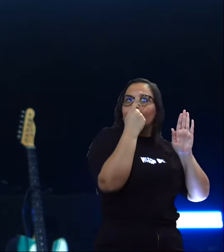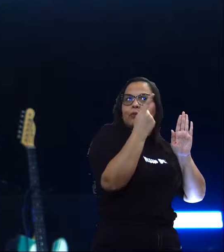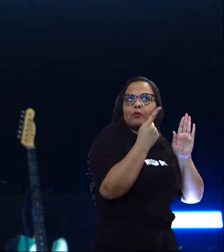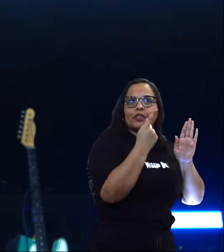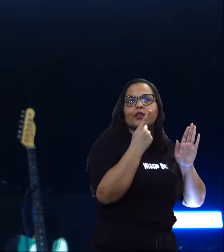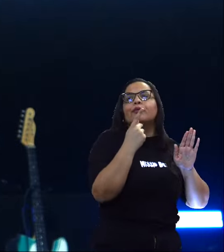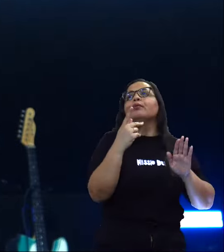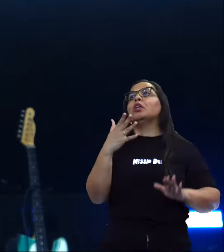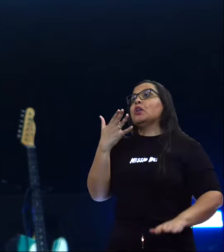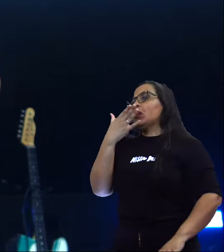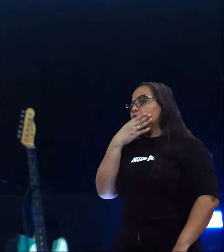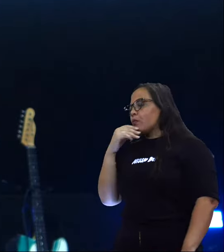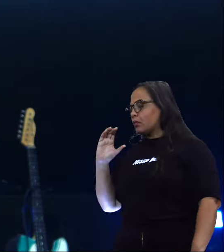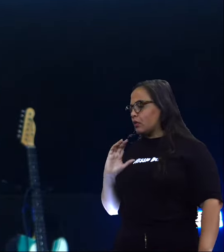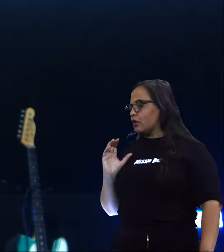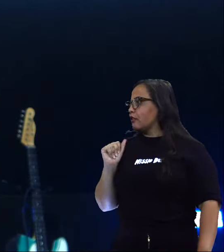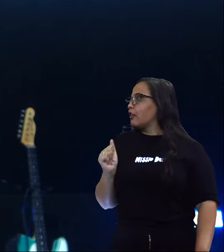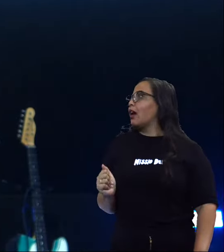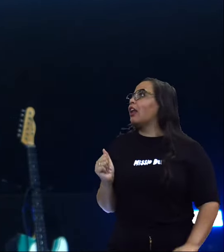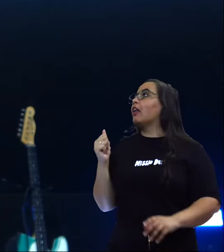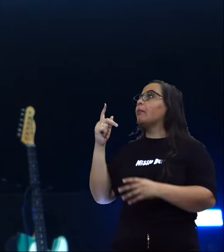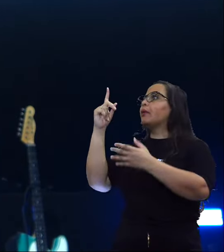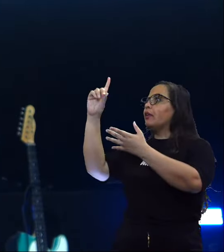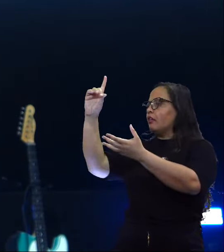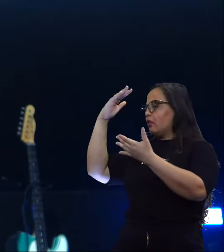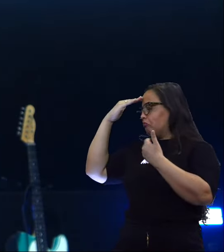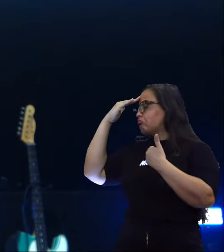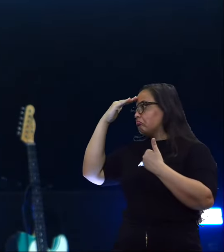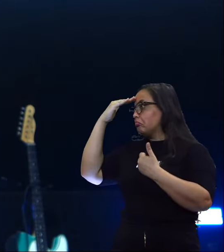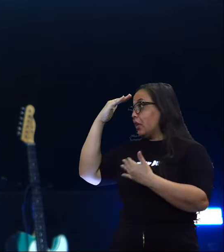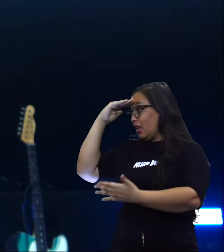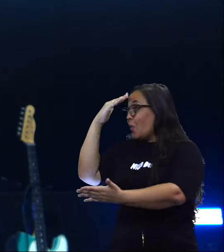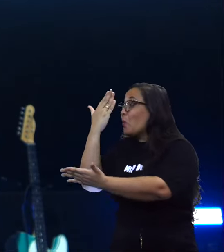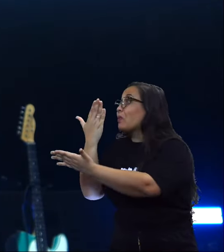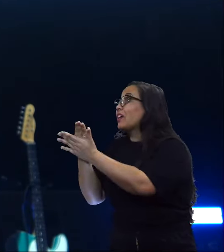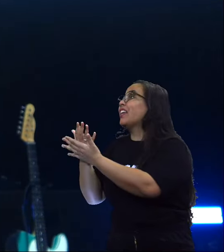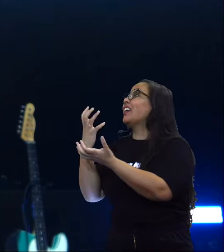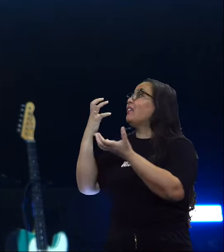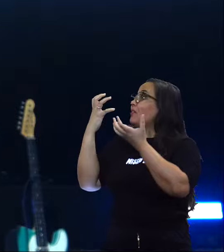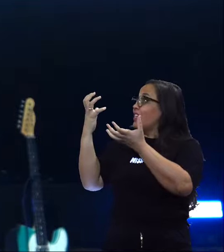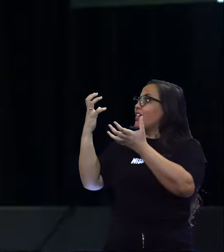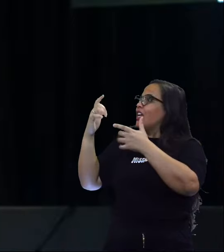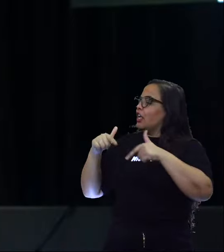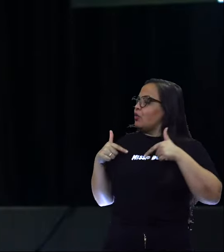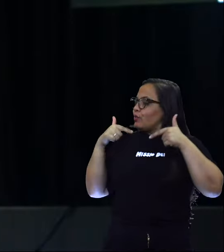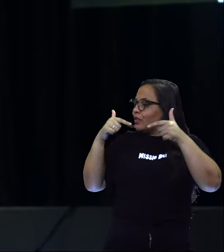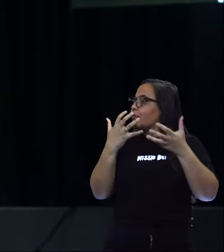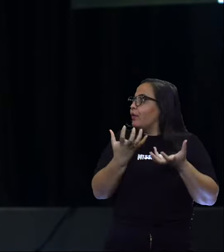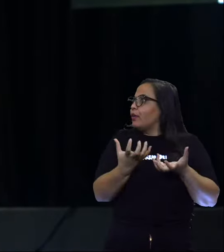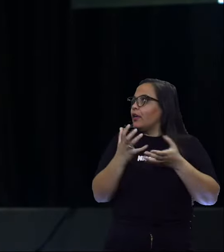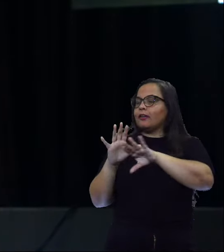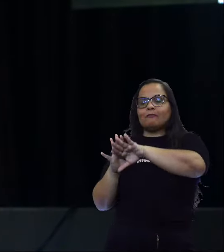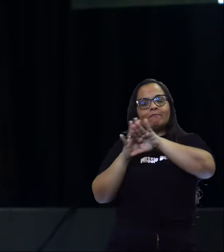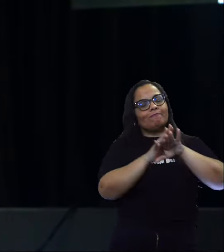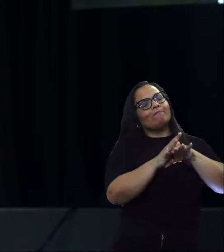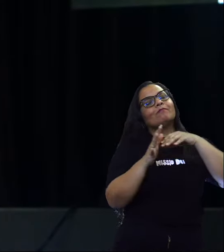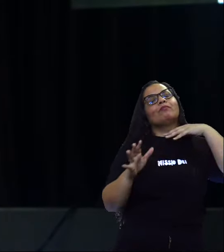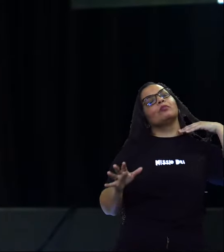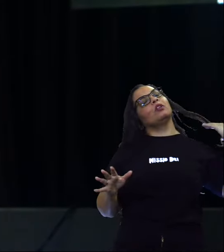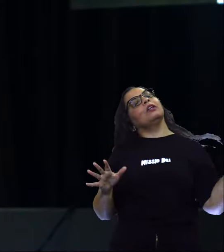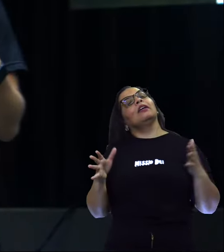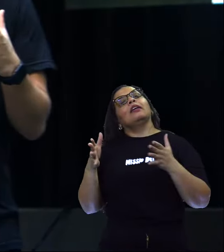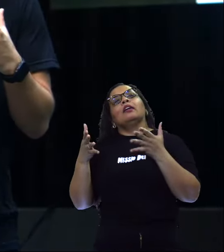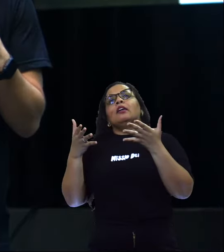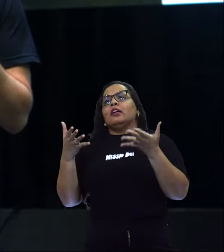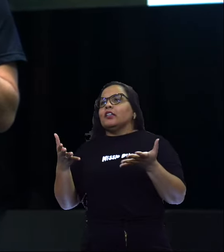possa derramar ainda mais crescimento. Mas isso não acontece simplesmente na vida de um pastor ou de um grupo de pastores. Isso só acontece quando